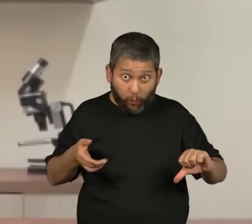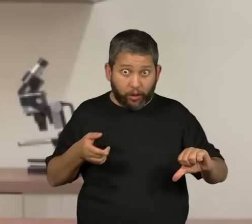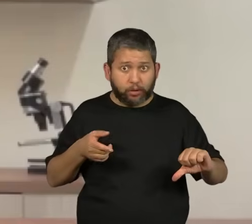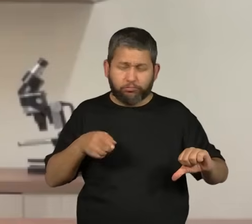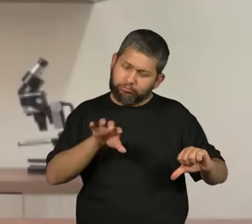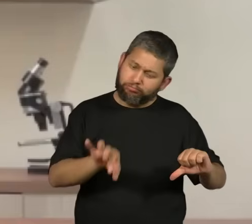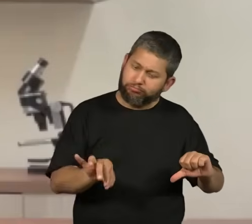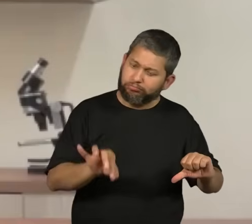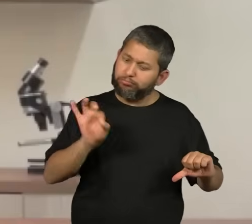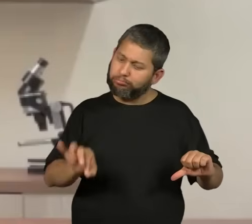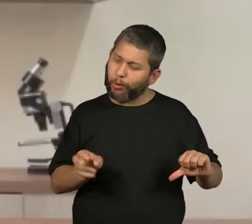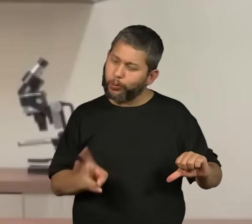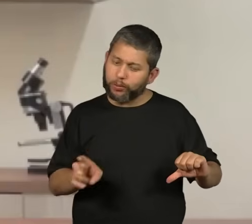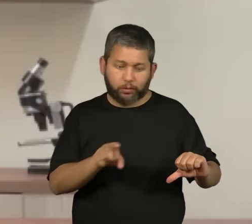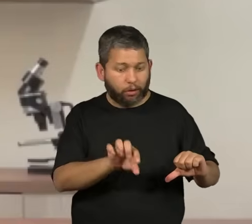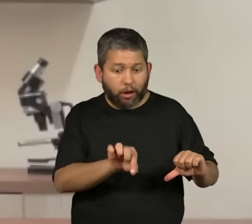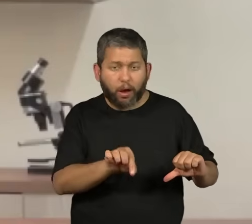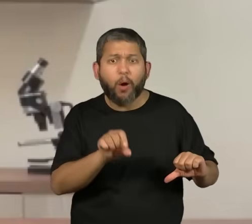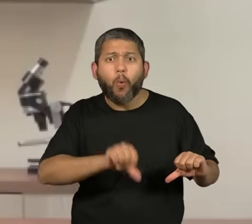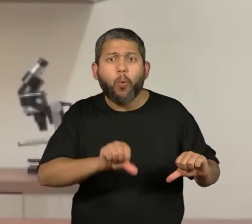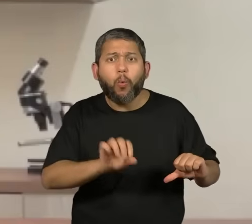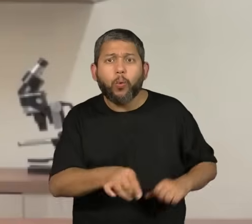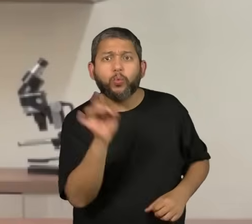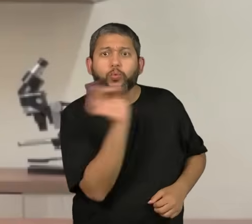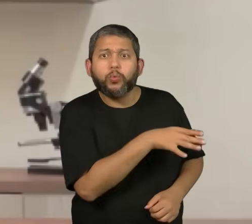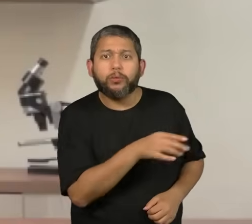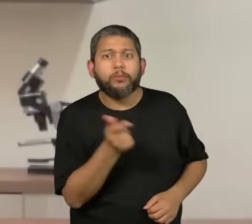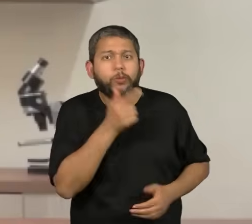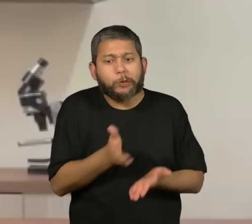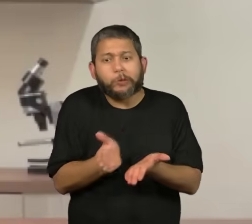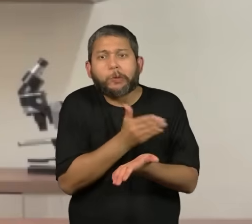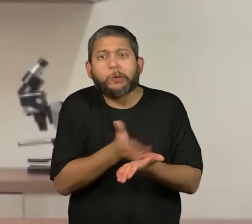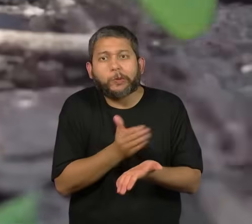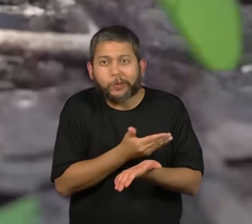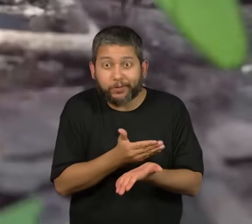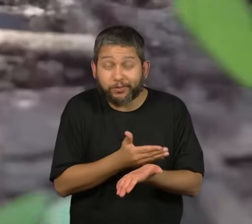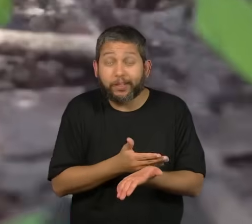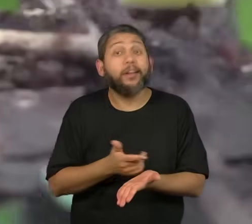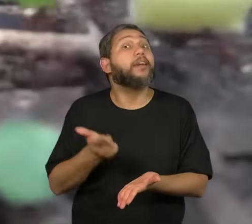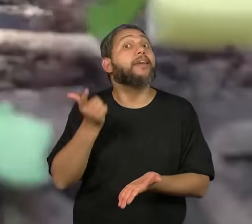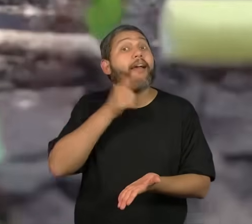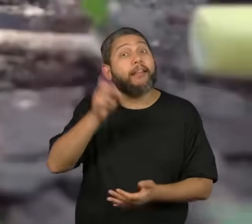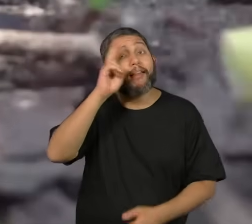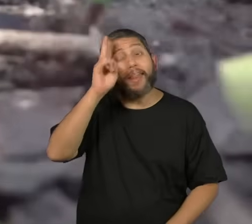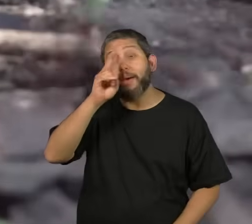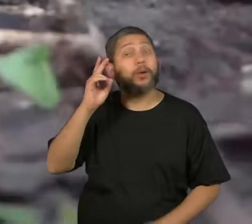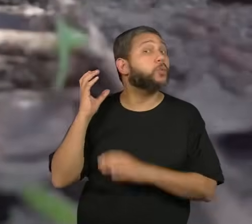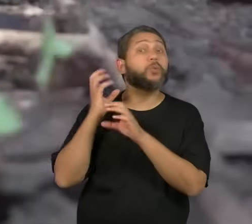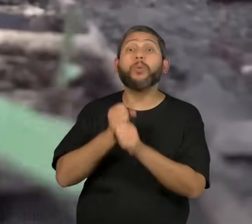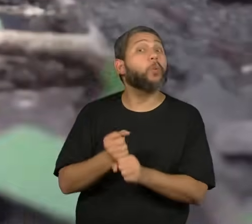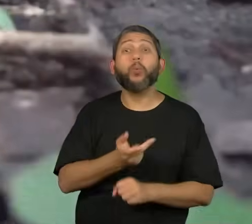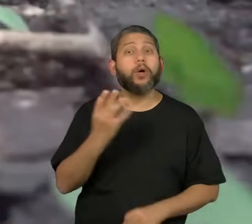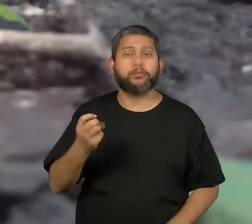da colônia. E essa resposta, ela dura até 30 dias.